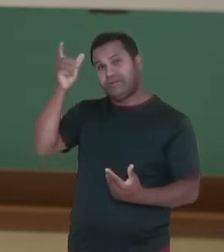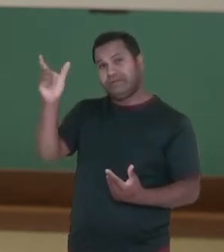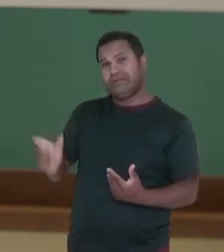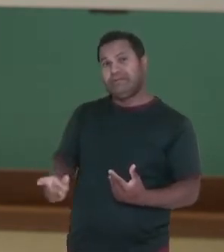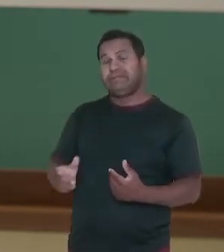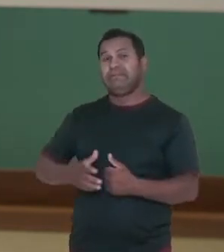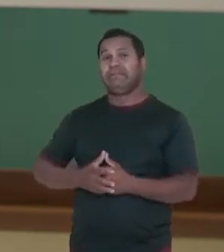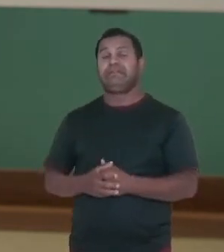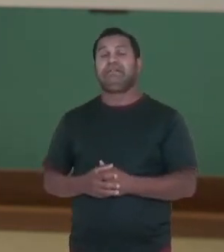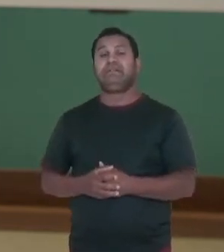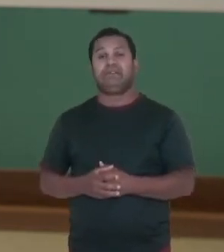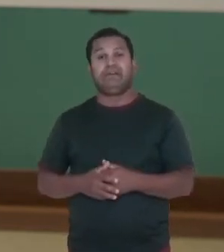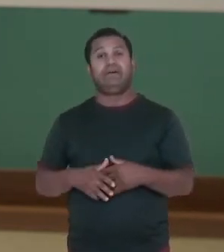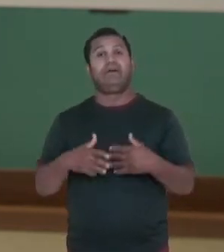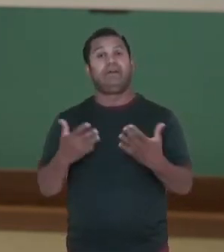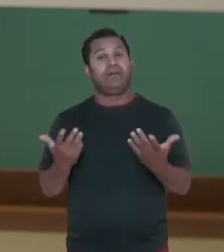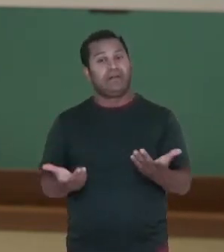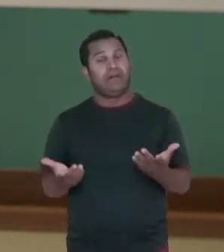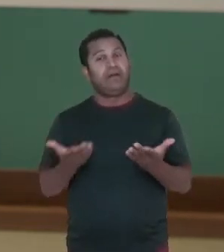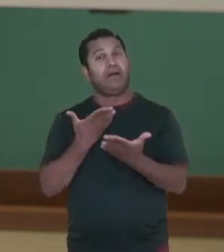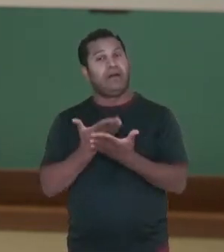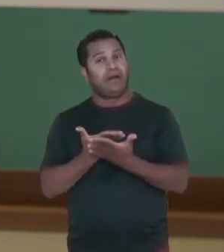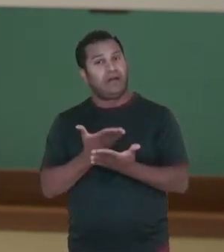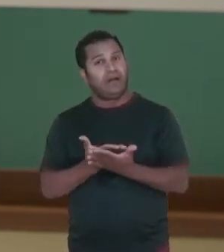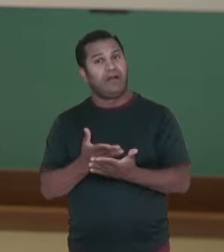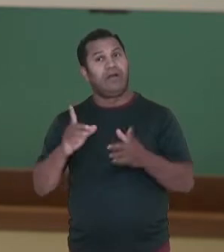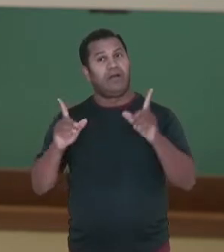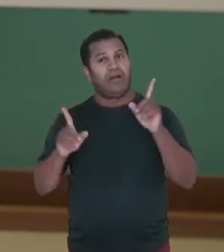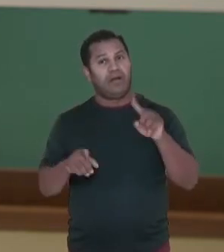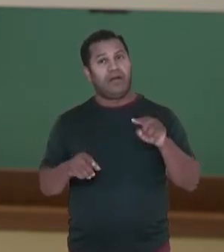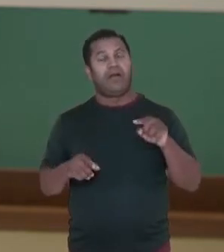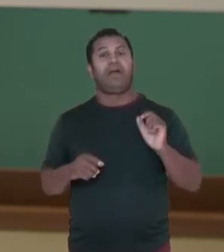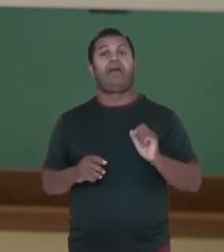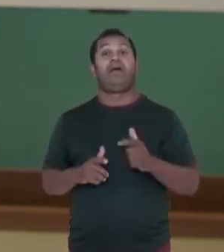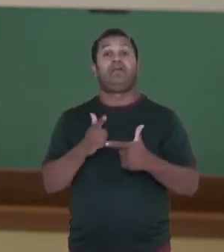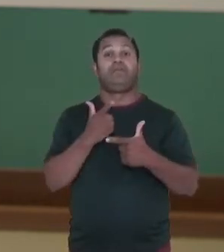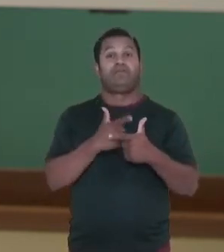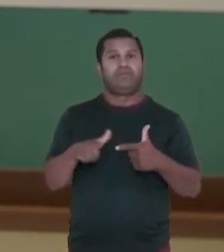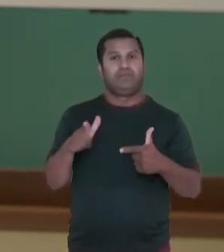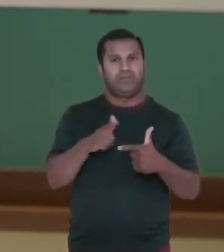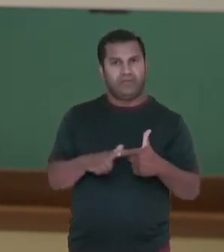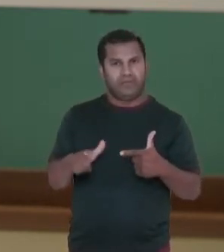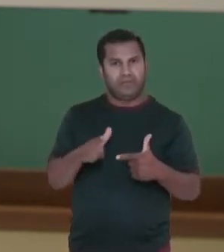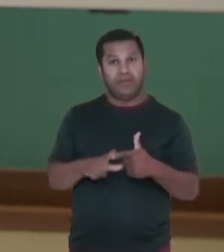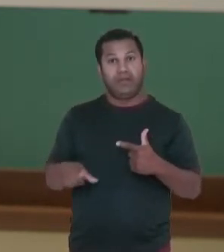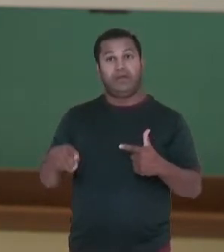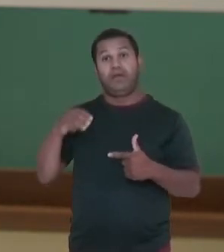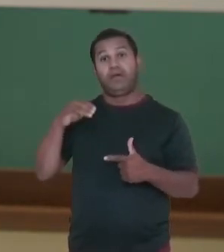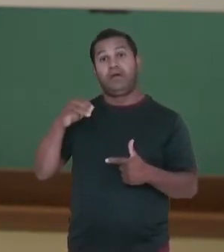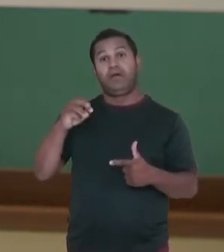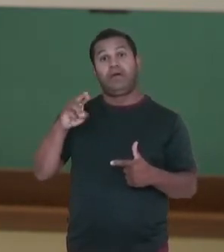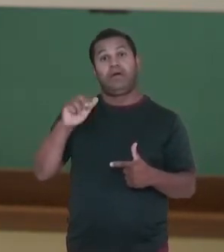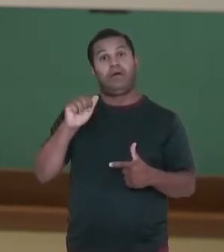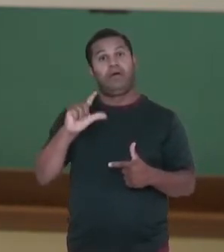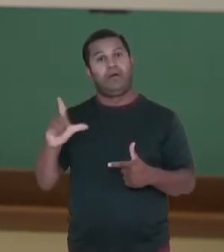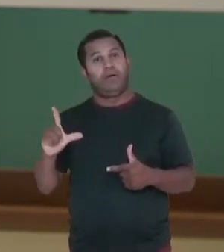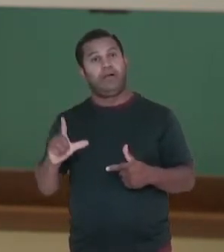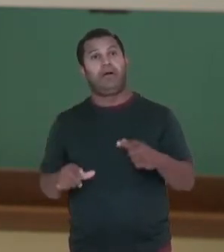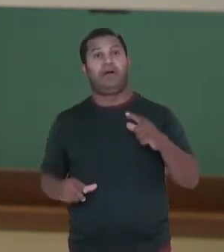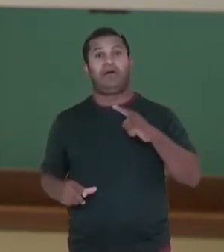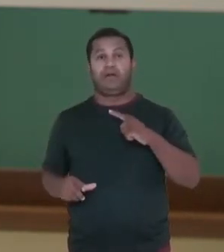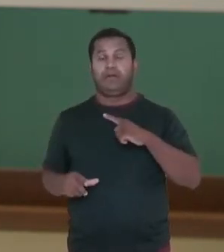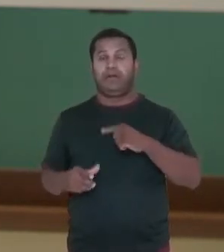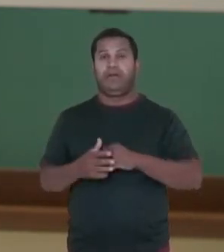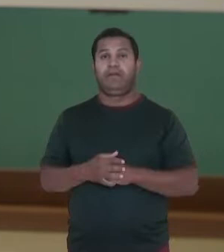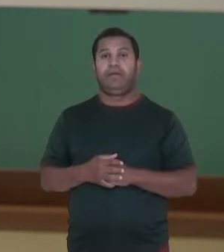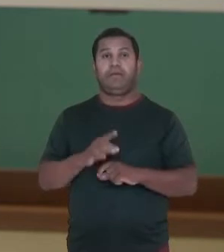são despertados por essas técnicas, né, de bioética. Então, ela vem a bioética, tem a ver com a vida